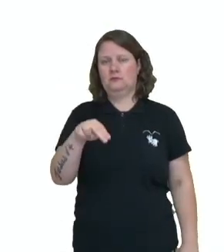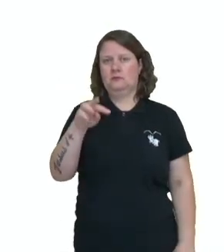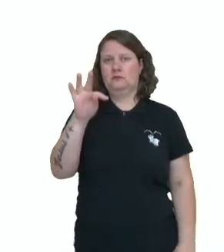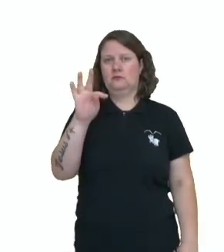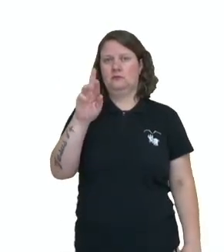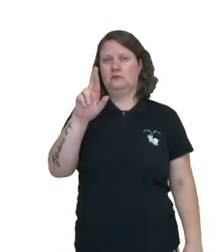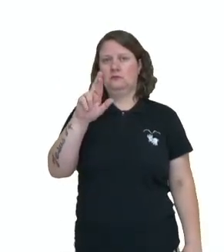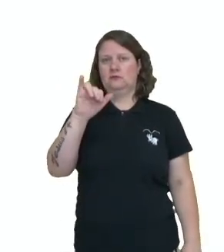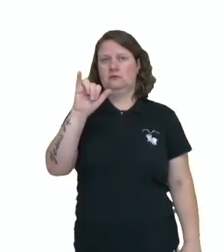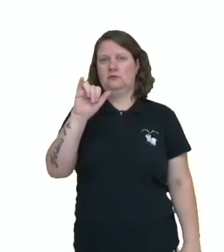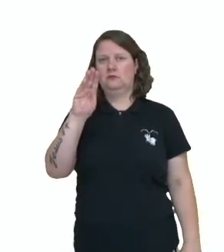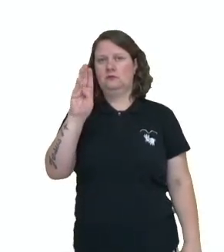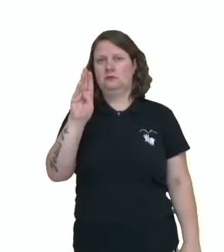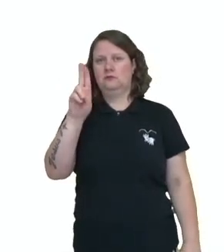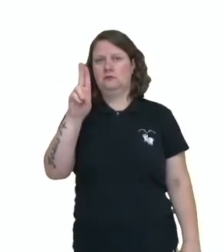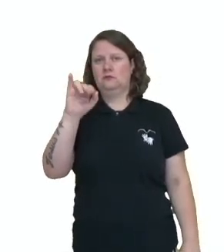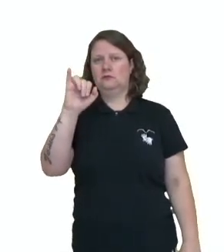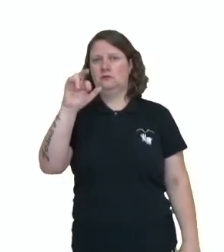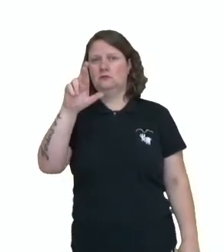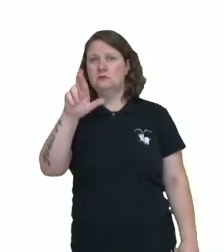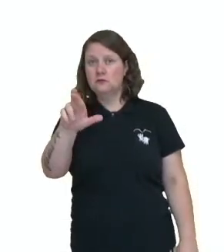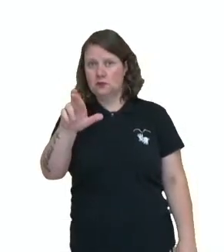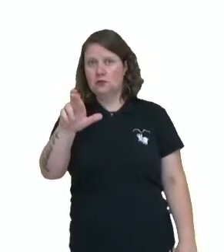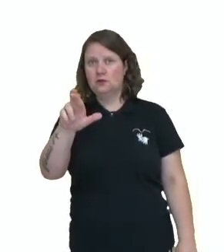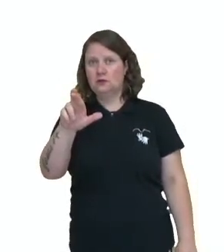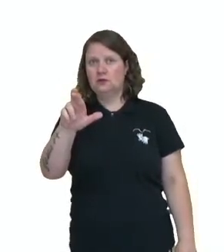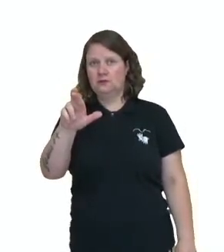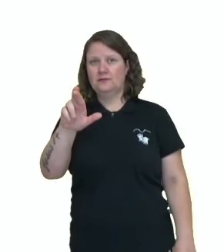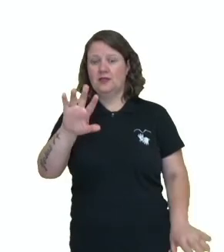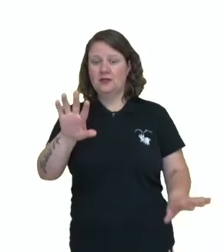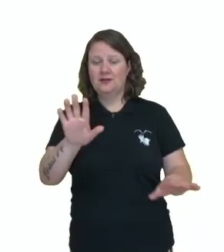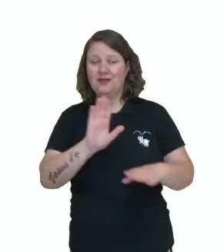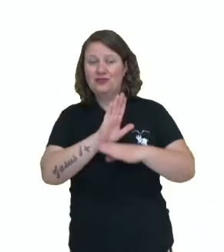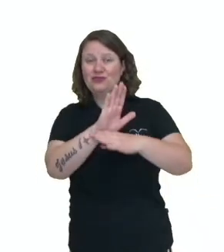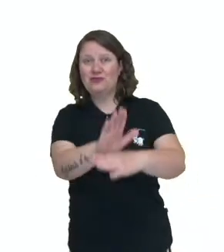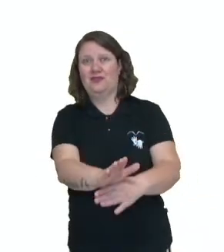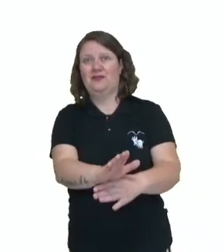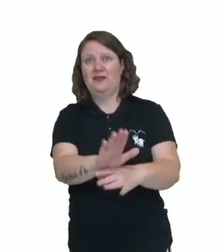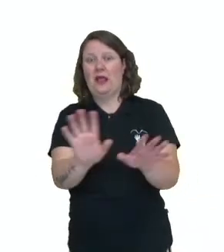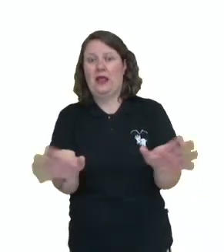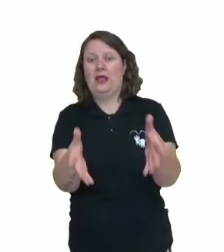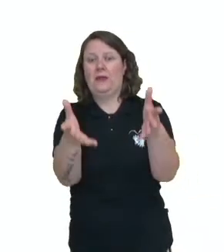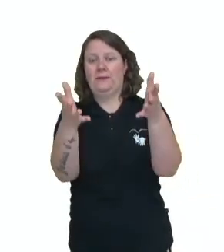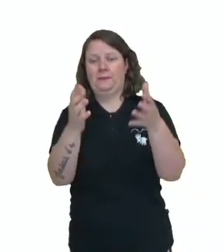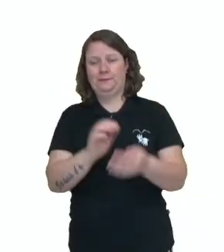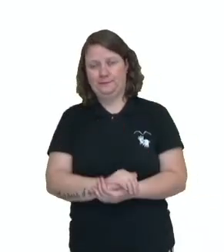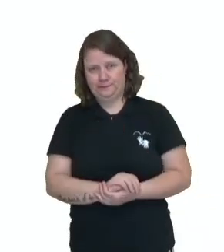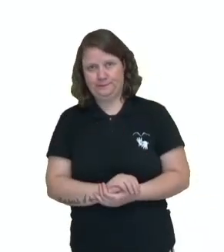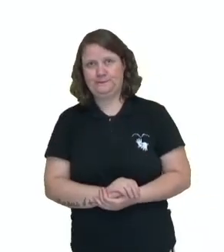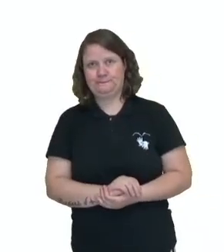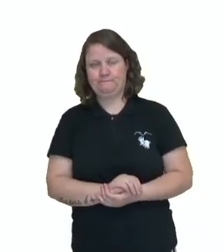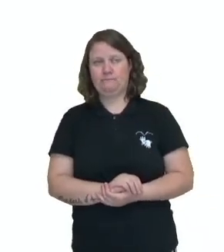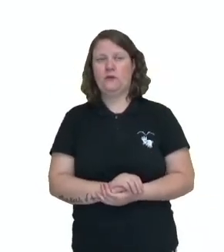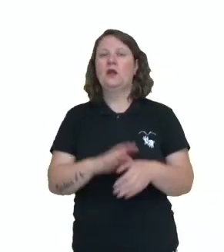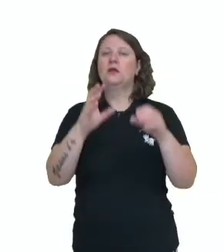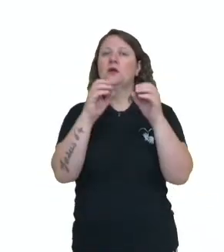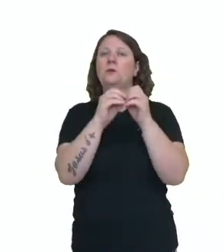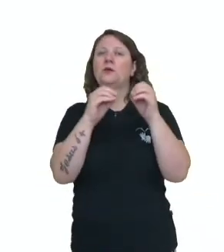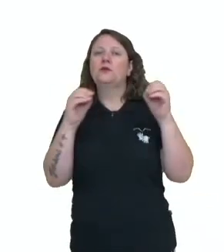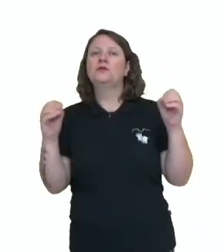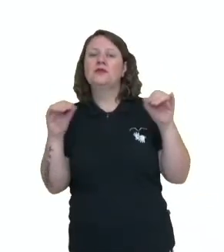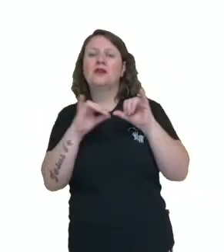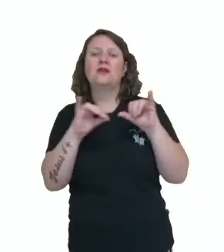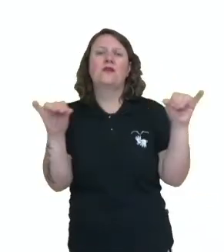indireto, ele vai precisar de um objeto indireto, que é a nossa oração aqui. A oração para que as notícias